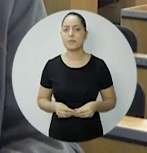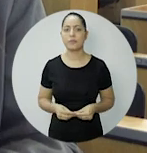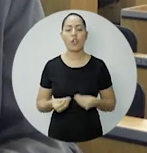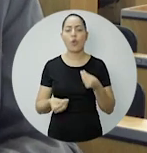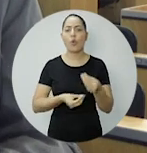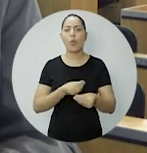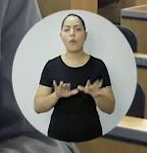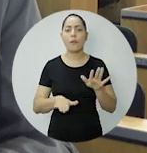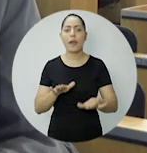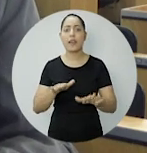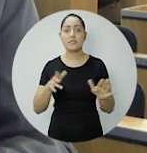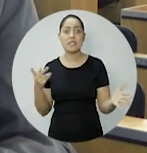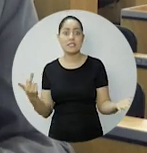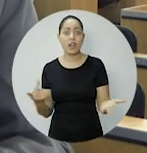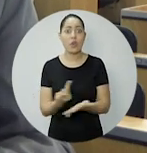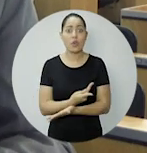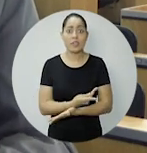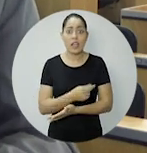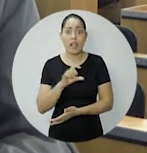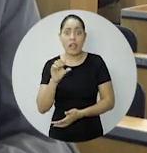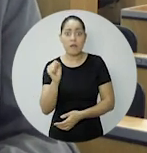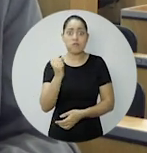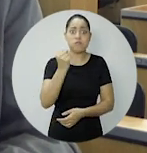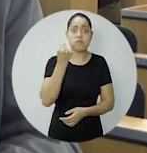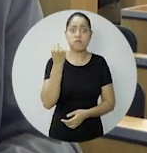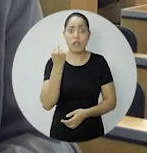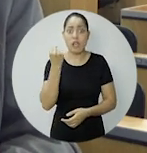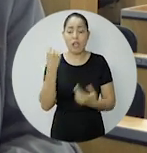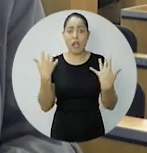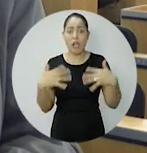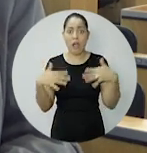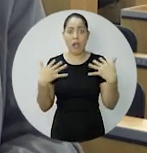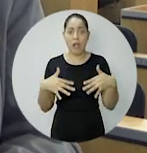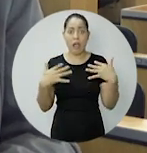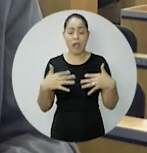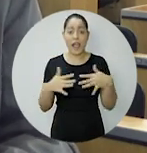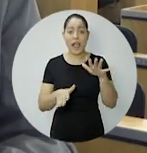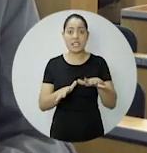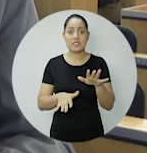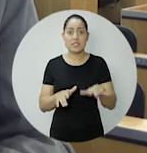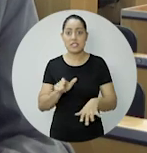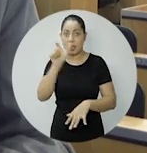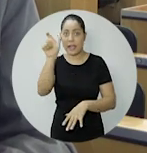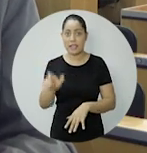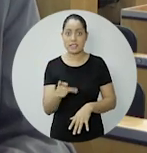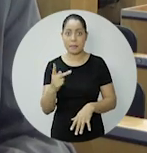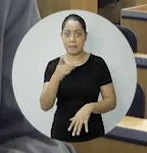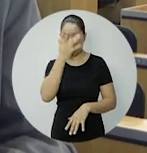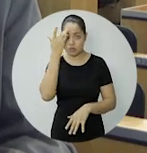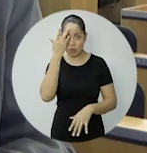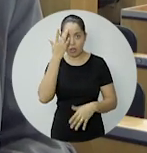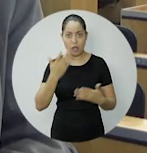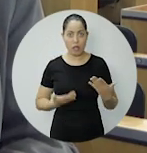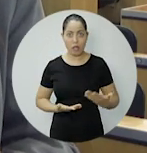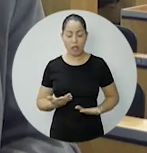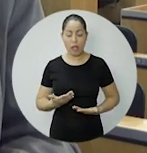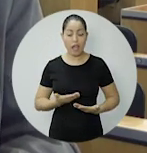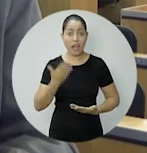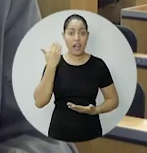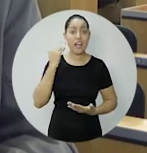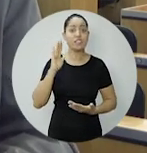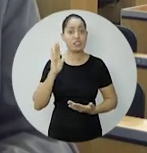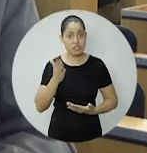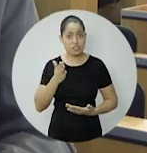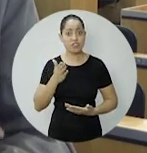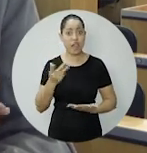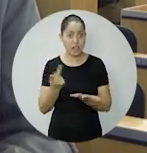casos em que a violação ela seja extremamente grave e que se trate de um agente que já cometeu outras infrações e submetidos a procedimentos